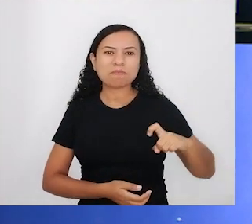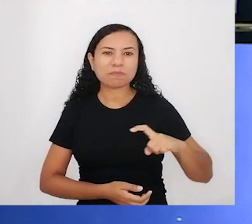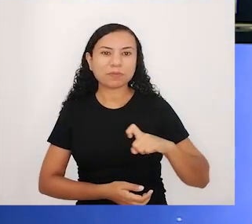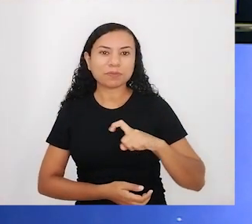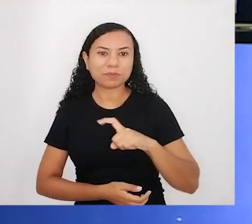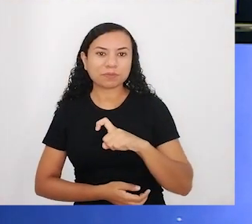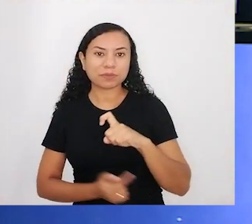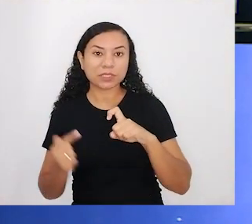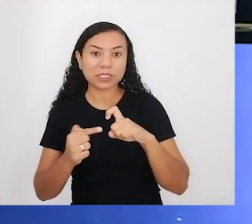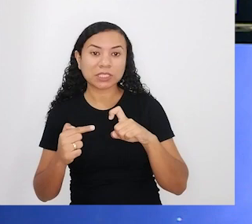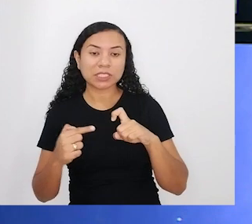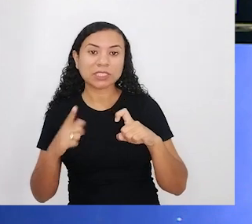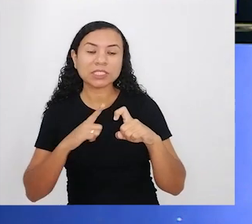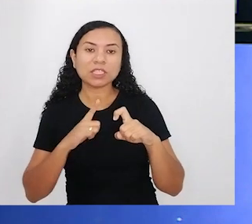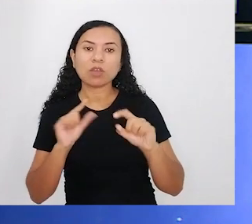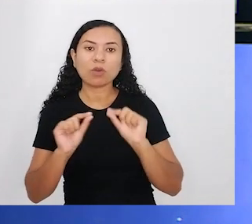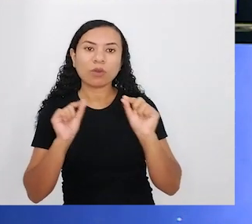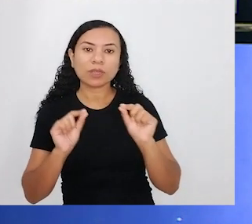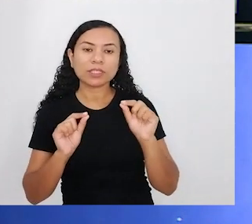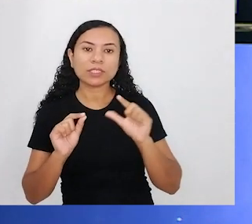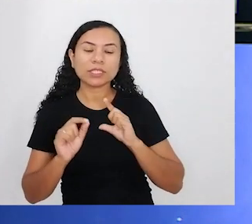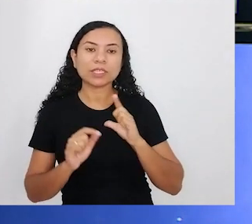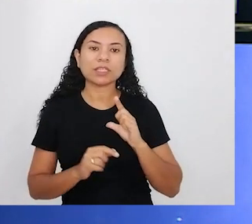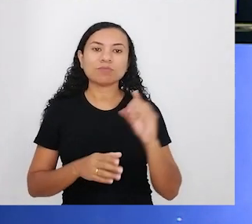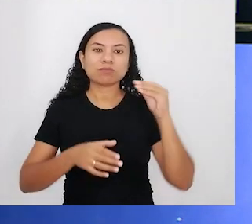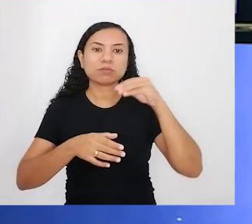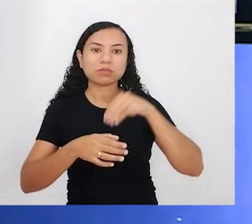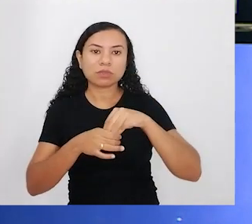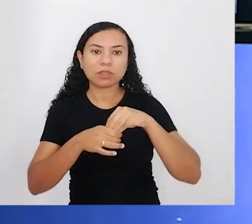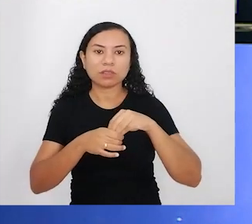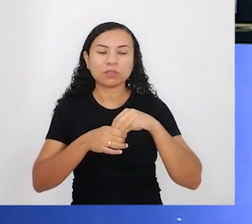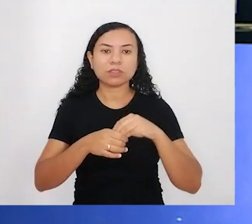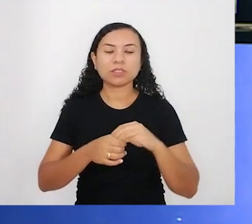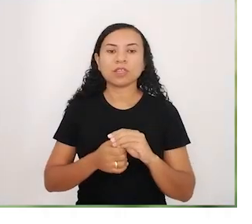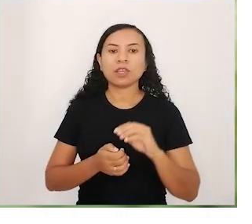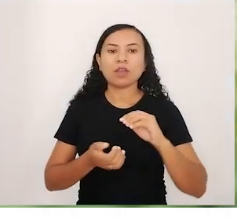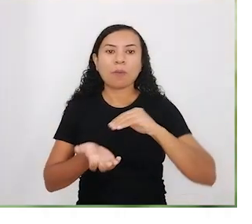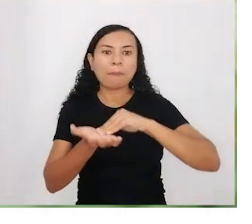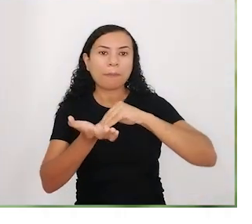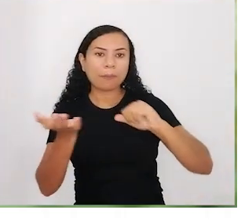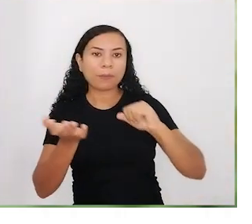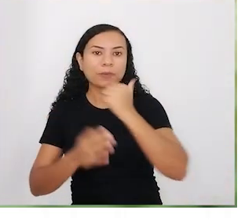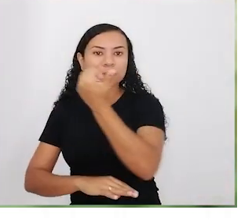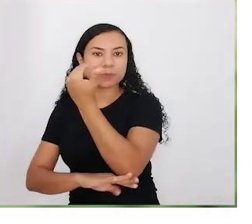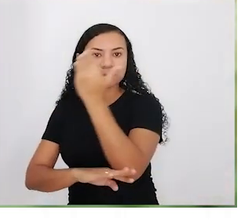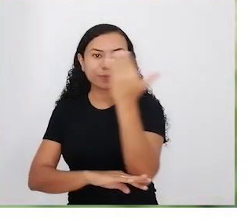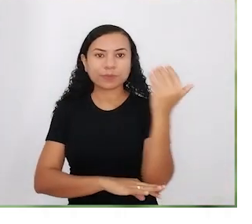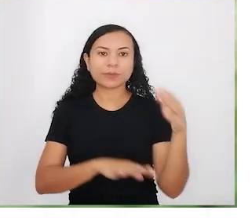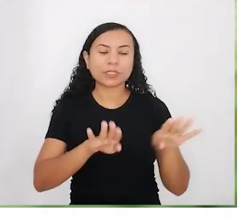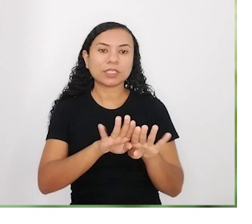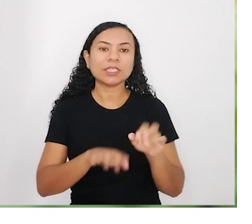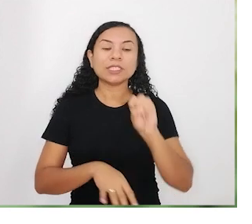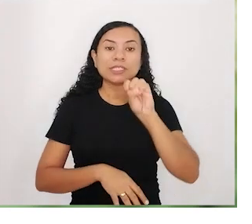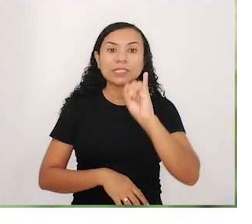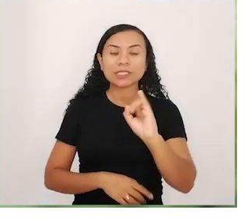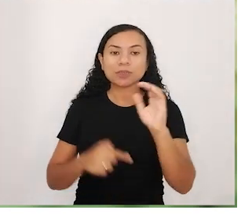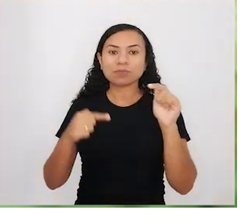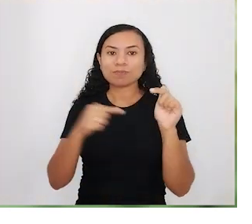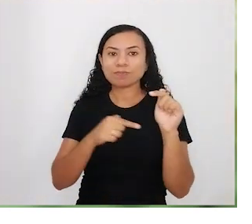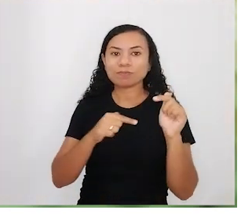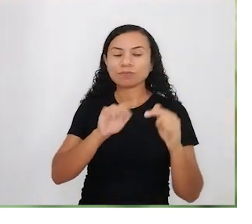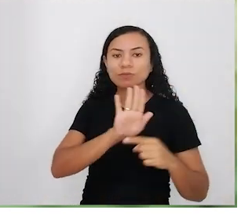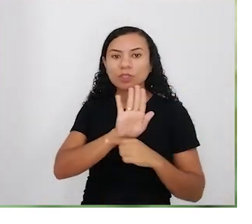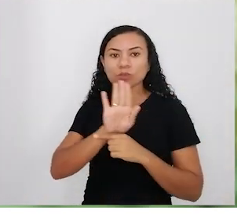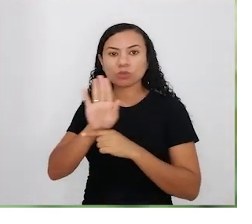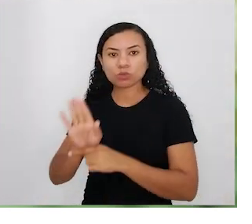substância que degradam a lignina. A lignina é um resíduo florestal. Então, se você tem um fungo que faz, a partir do seu metabolismo,